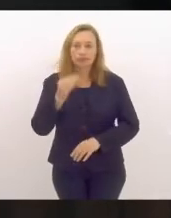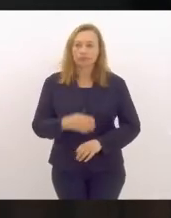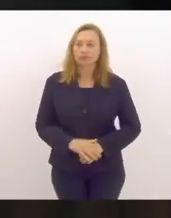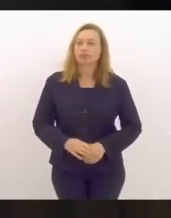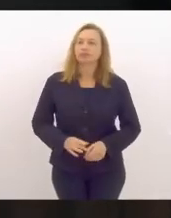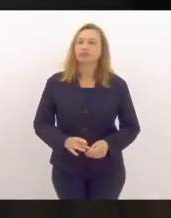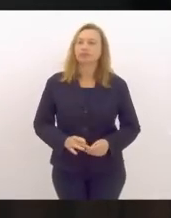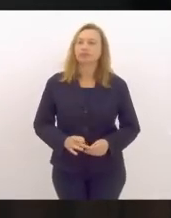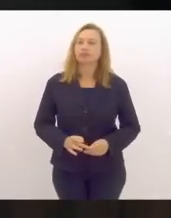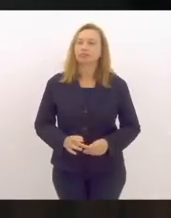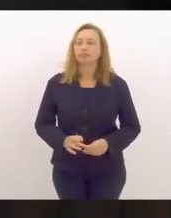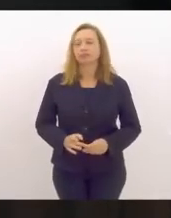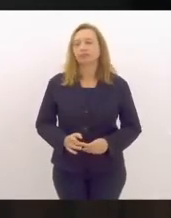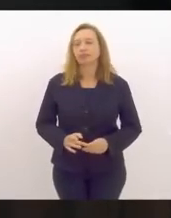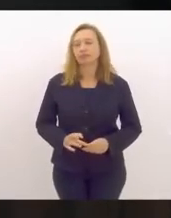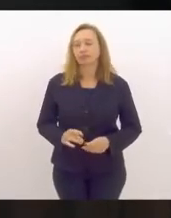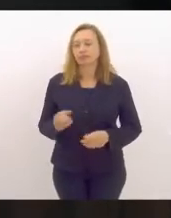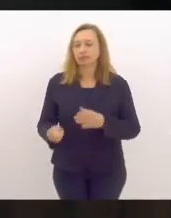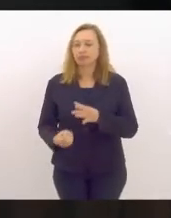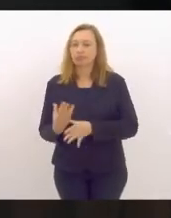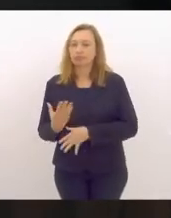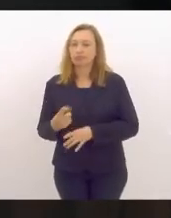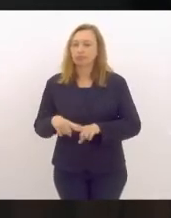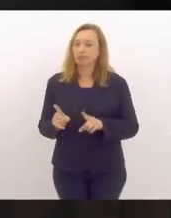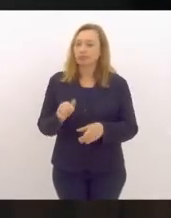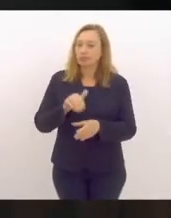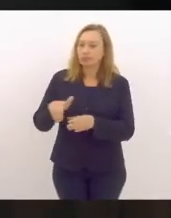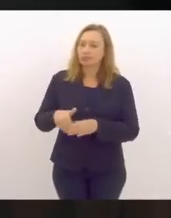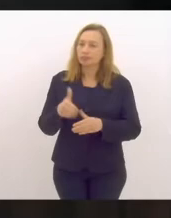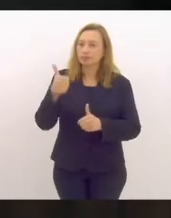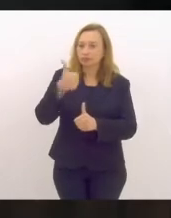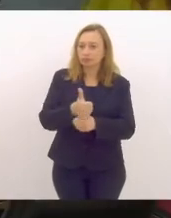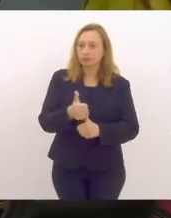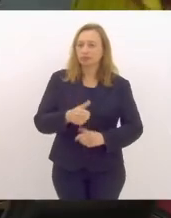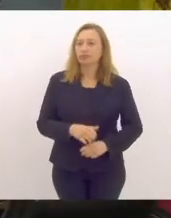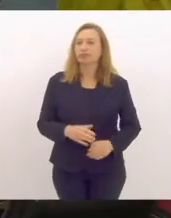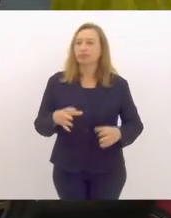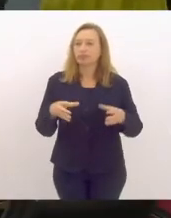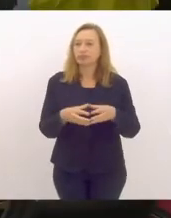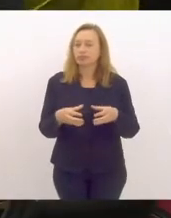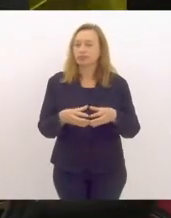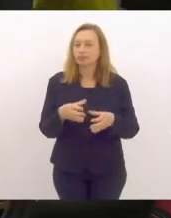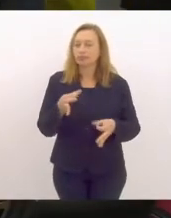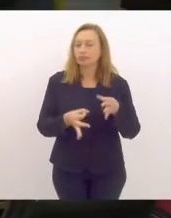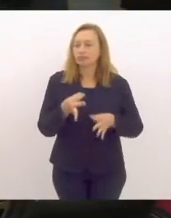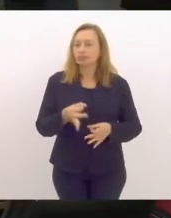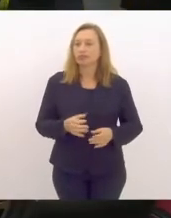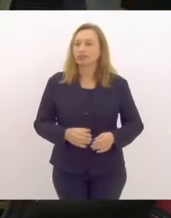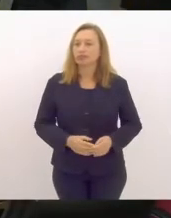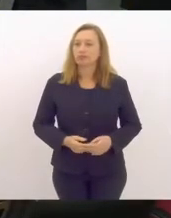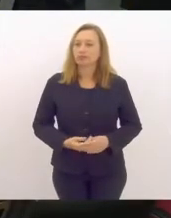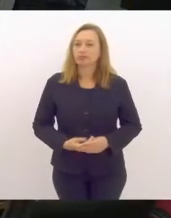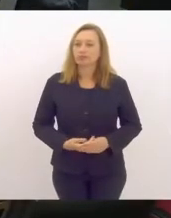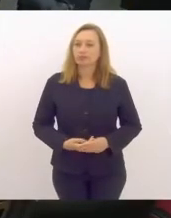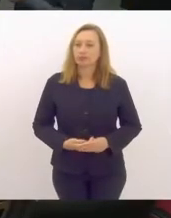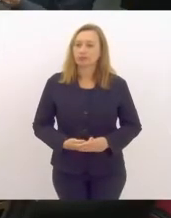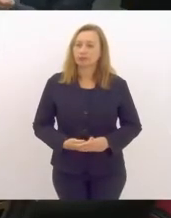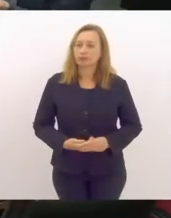Francisco. Apesar de ser autora, estamos votando substitutivo da Comissão de Constituição e Justiça.